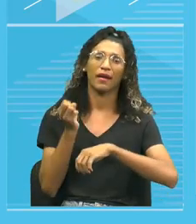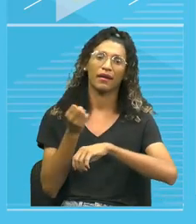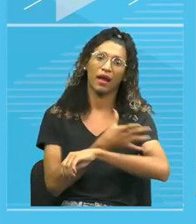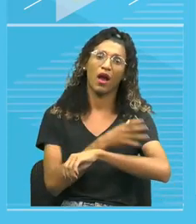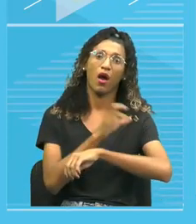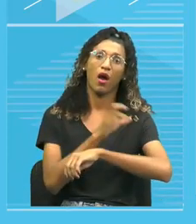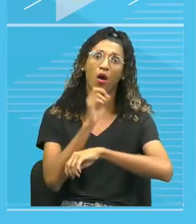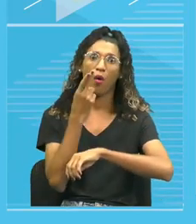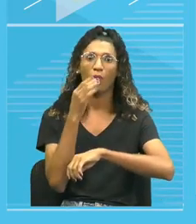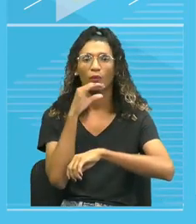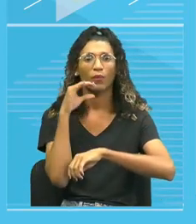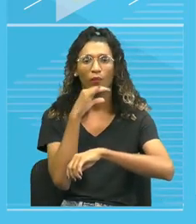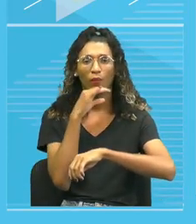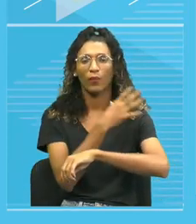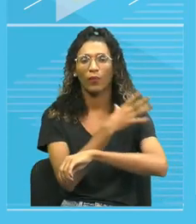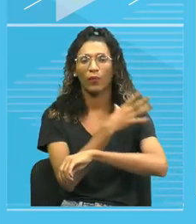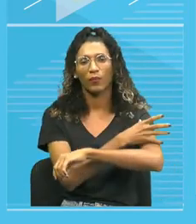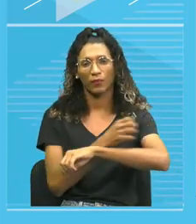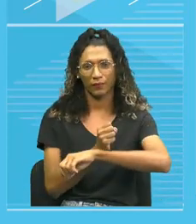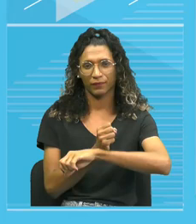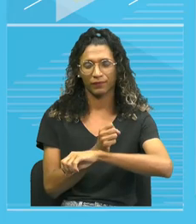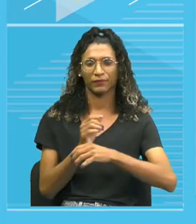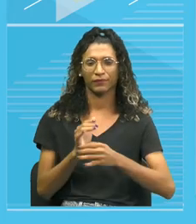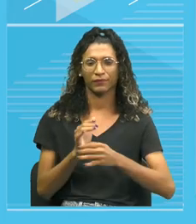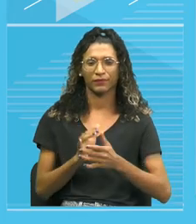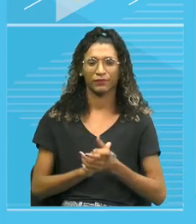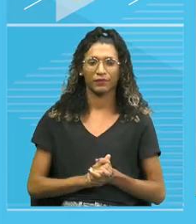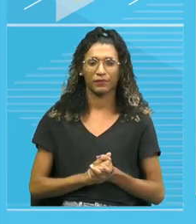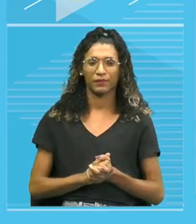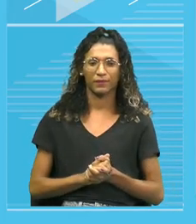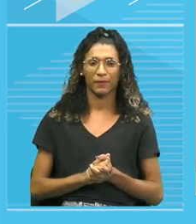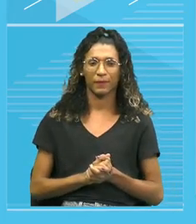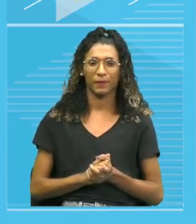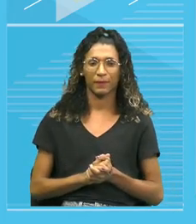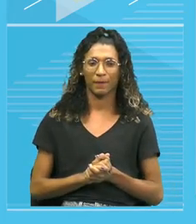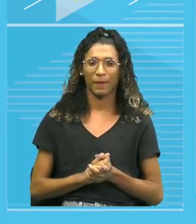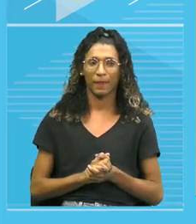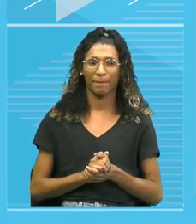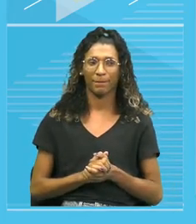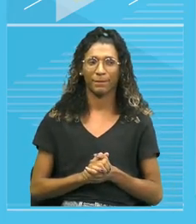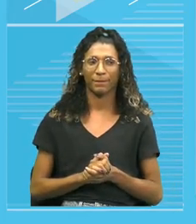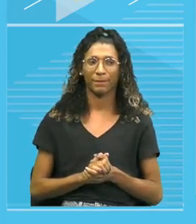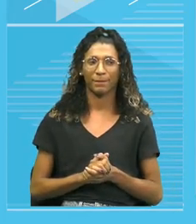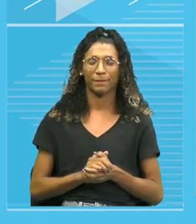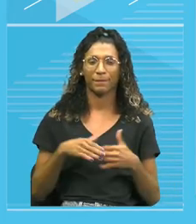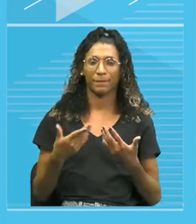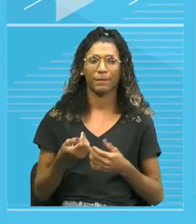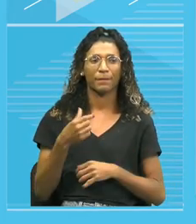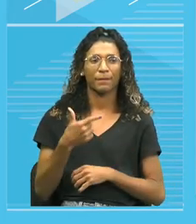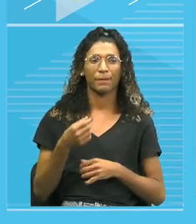de jogar na regra de três tem que botar positivo então 26 gramas vai liberar 310